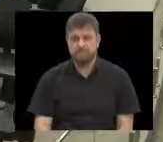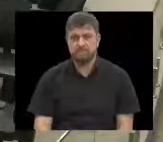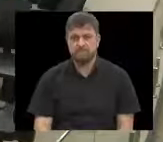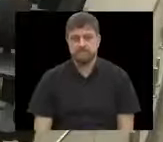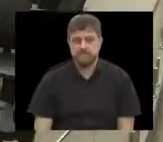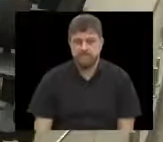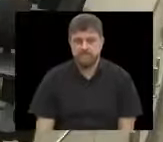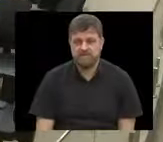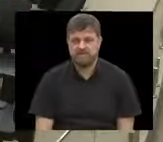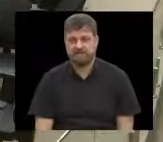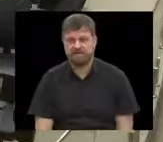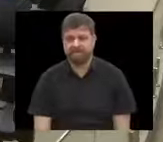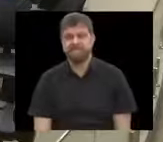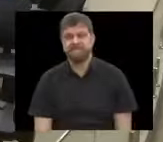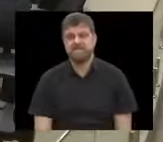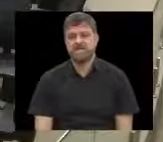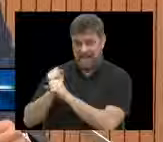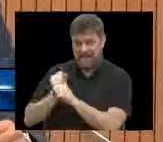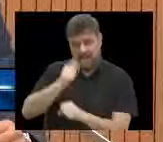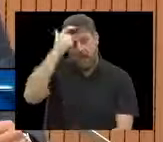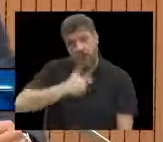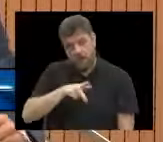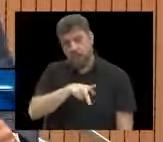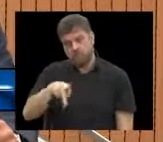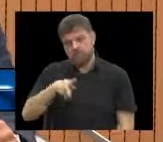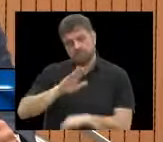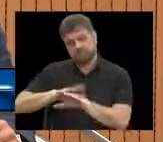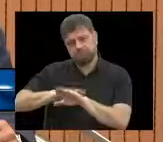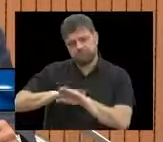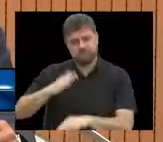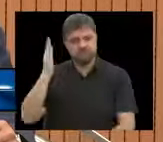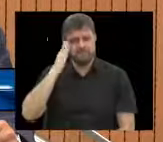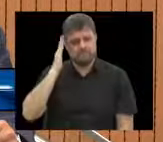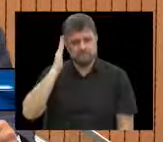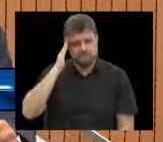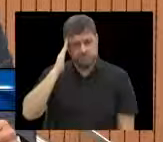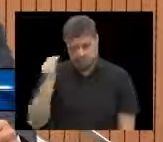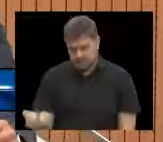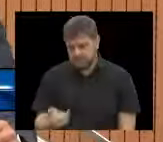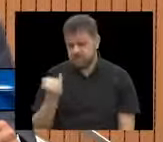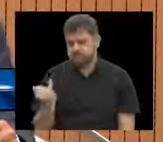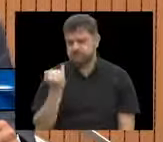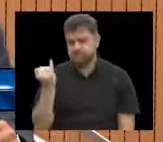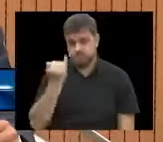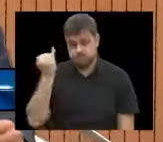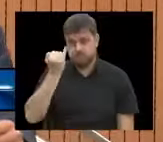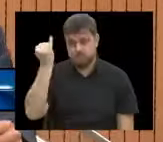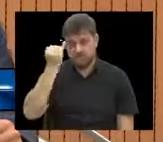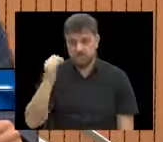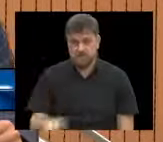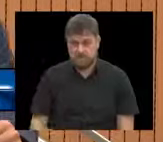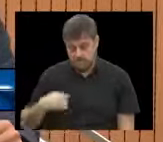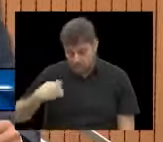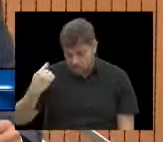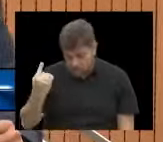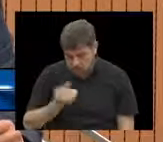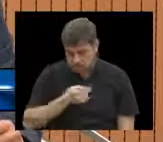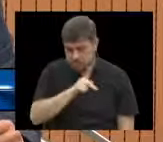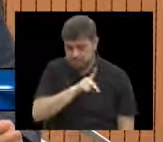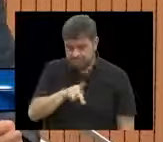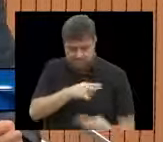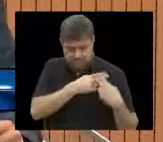importância do professor na vida dos cidadãos eu sei da da importância daquilo que nós professores